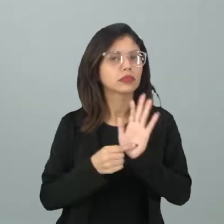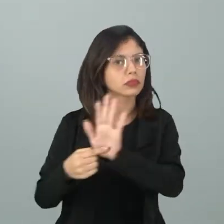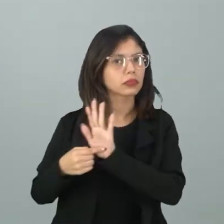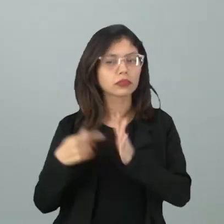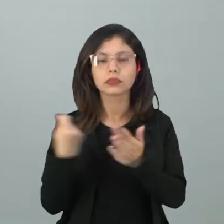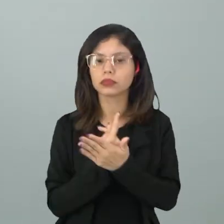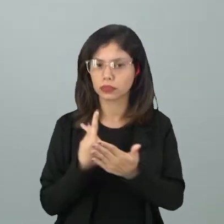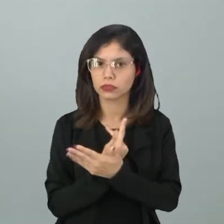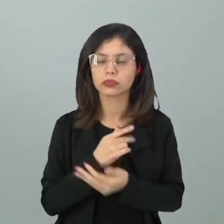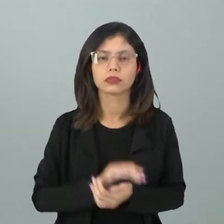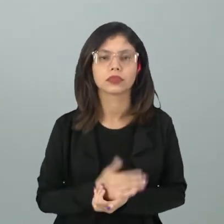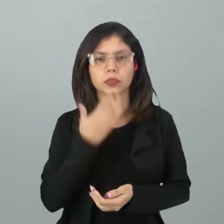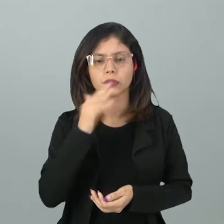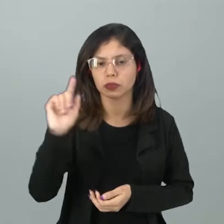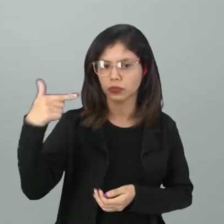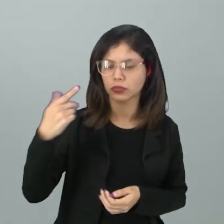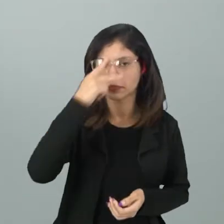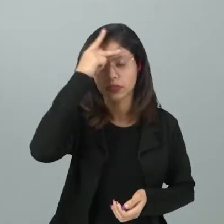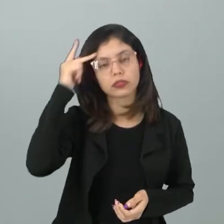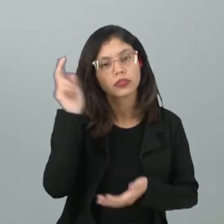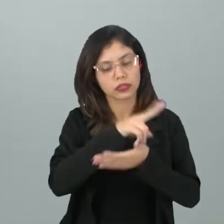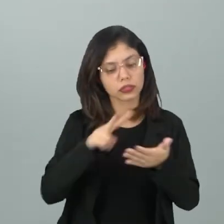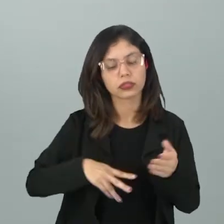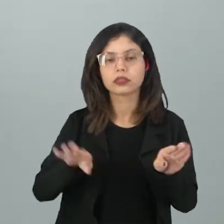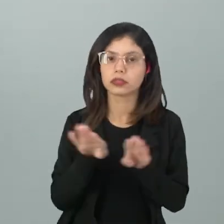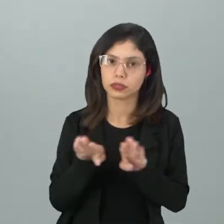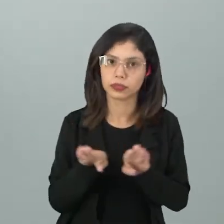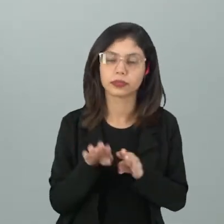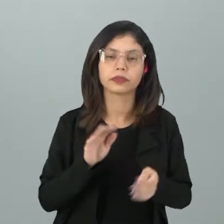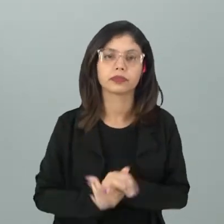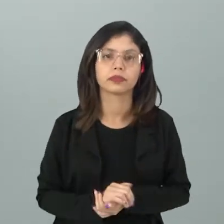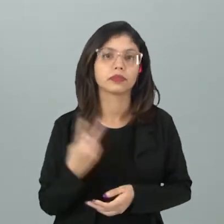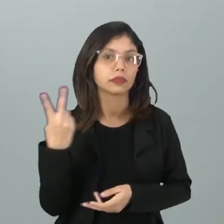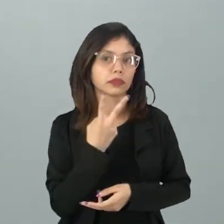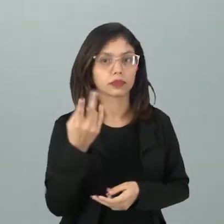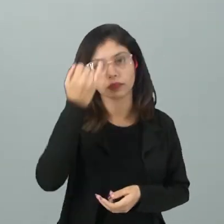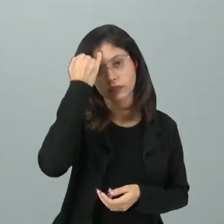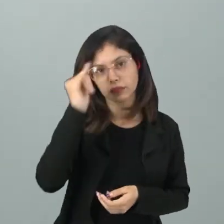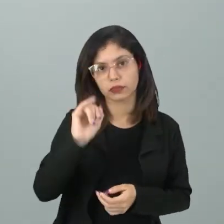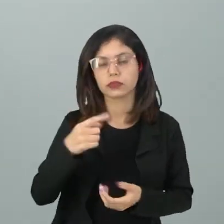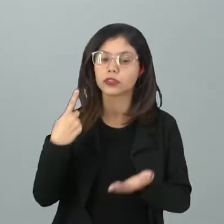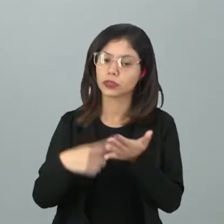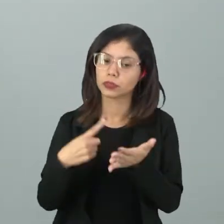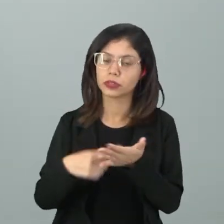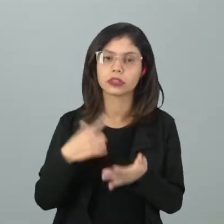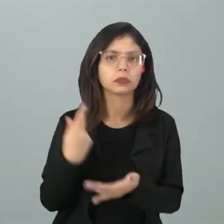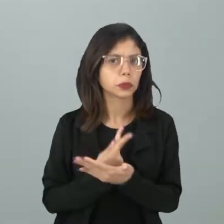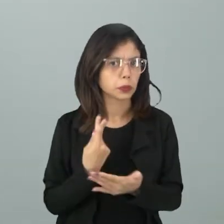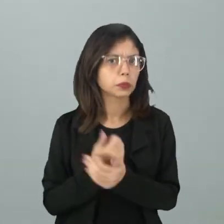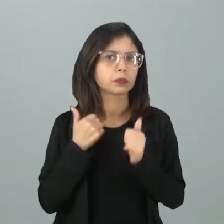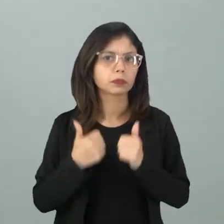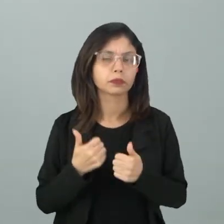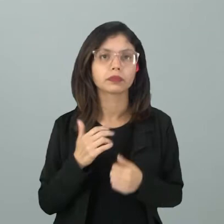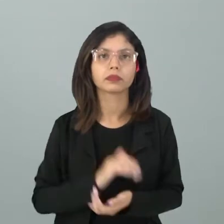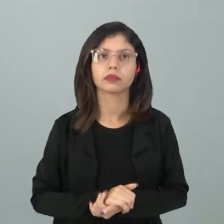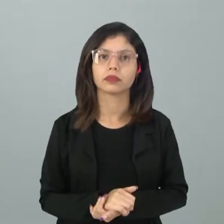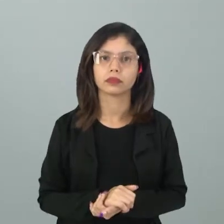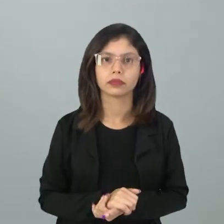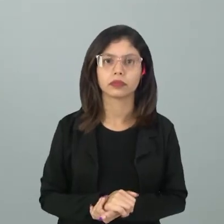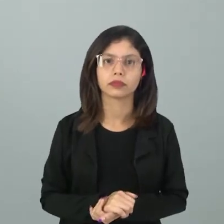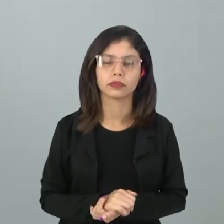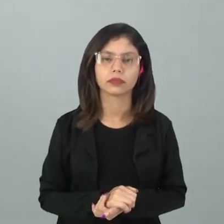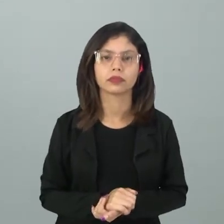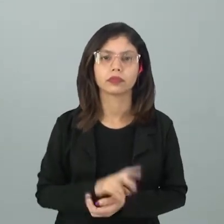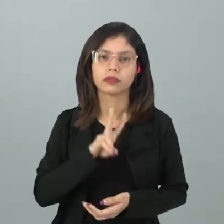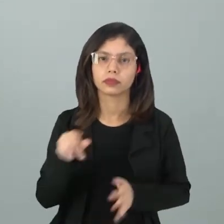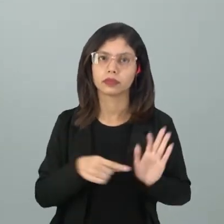apresente erros. Peça para uma outra pessoa também ler para você, para ver se as duas ideias combinam, se não tem erros. Vamos lá então ao roteiro